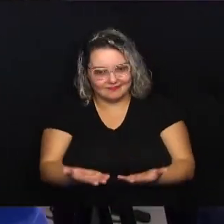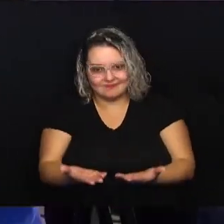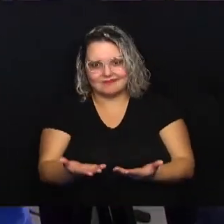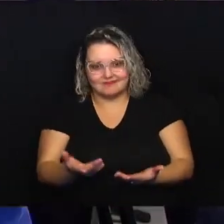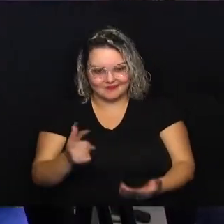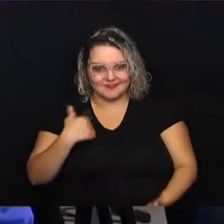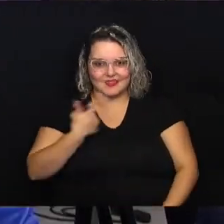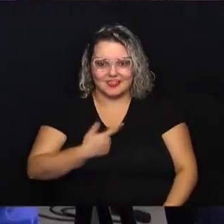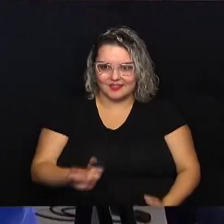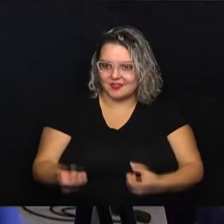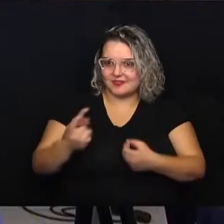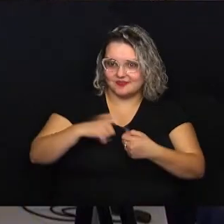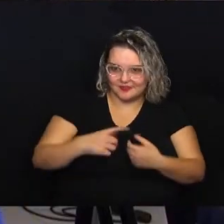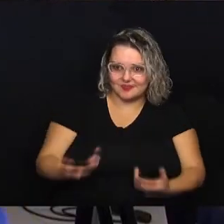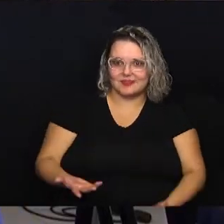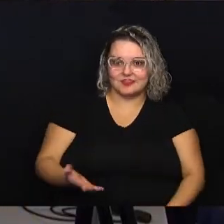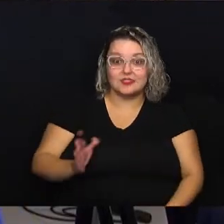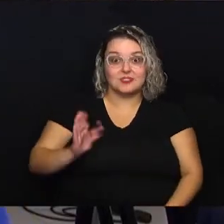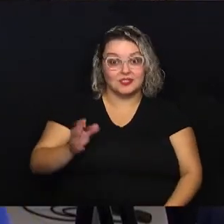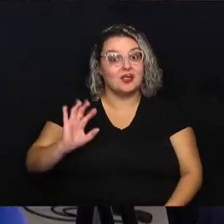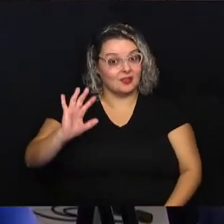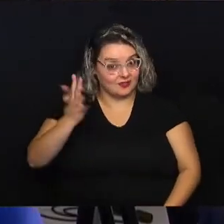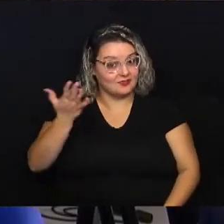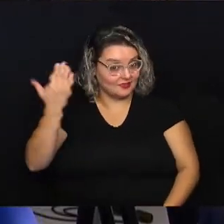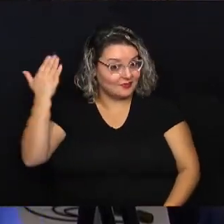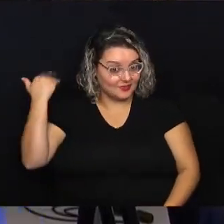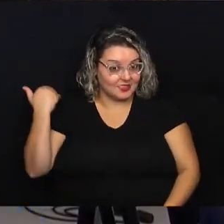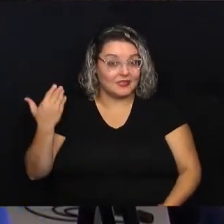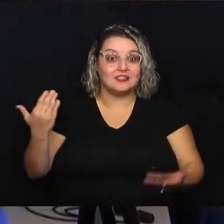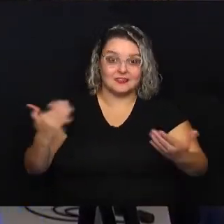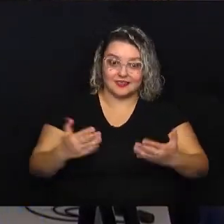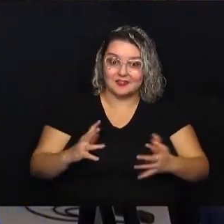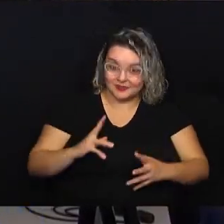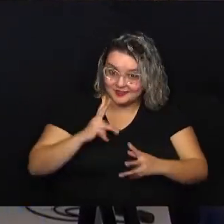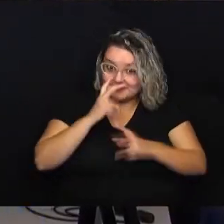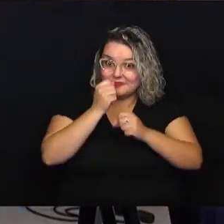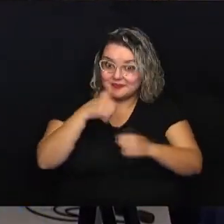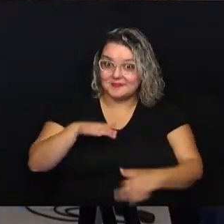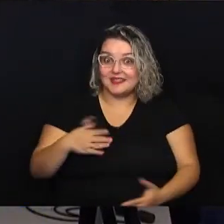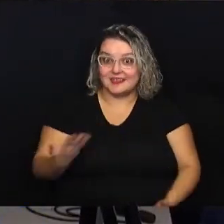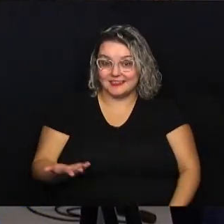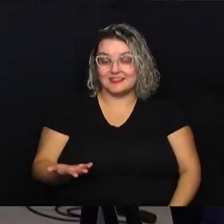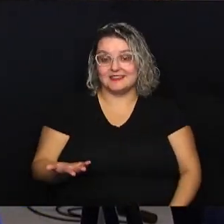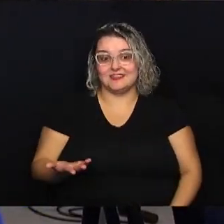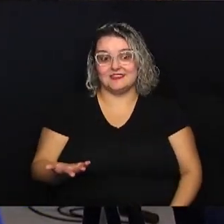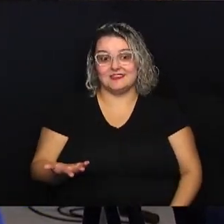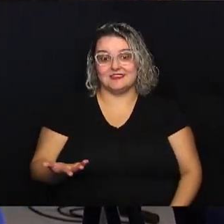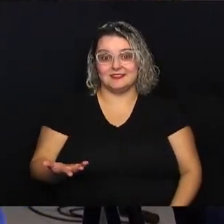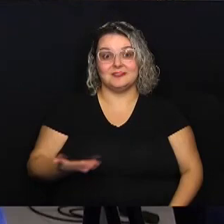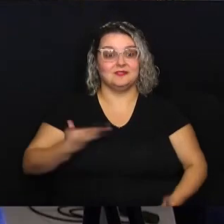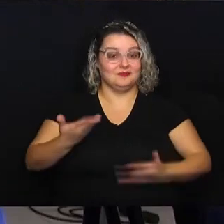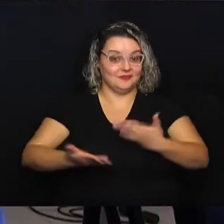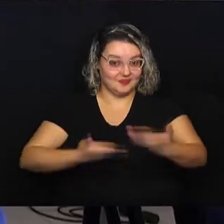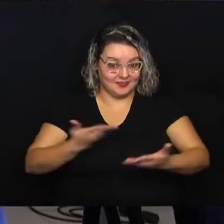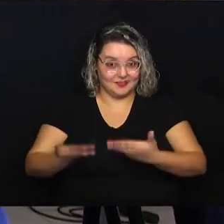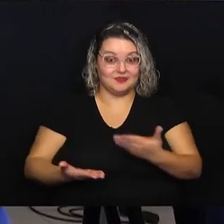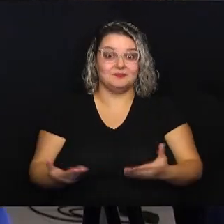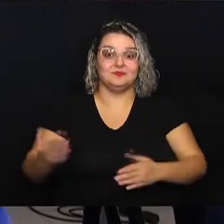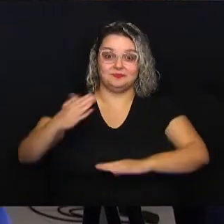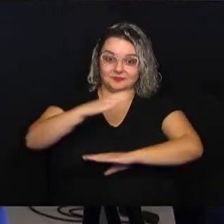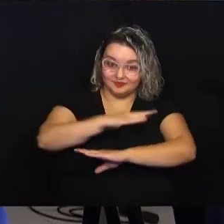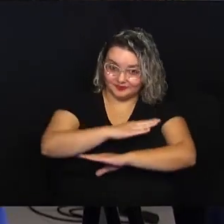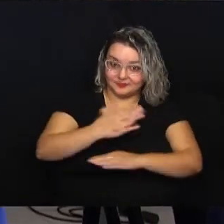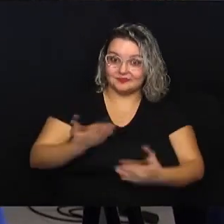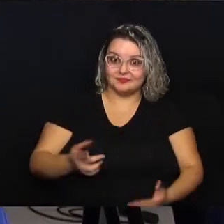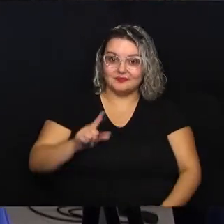está retomando isso que já aconteceu no passado, agora com mais força, né? Assim, o servidor da Câmara